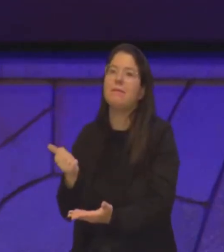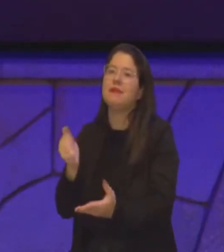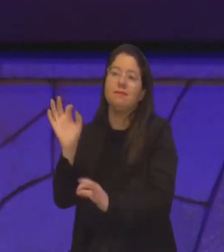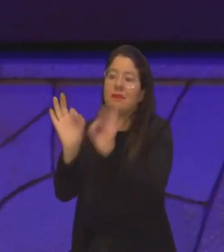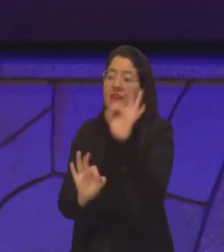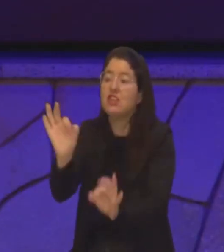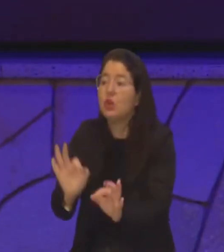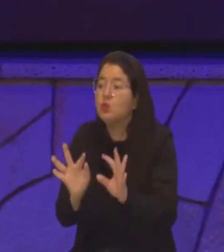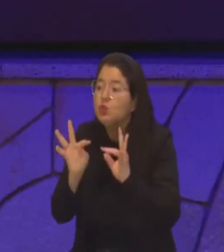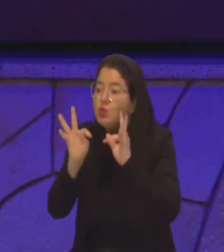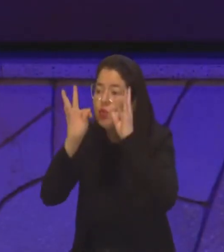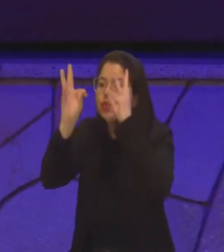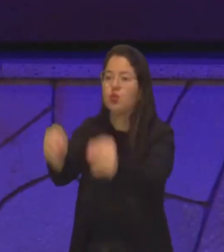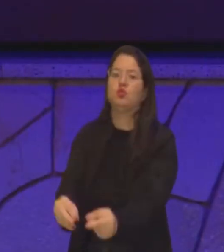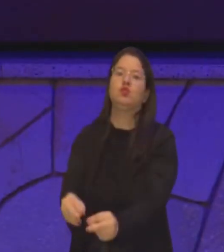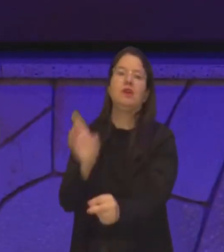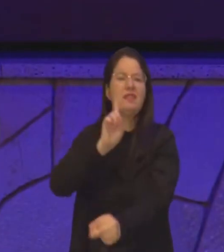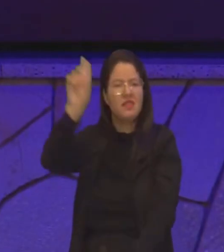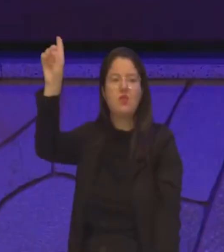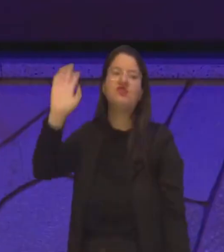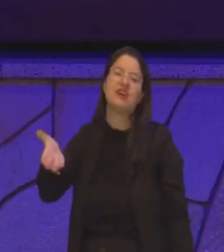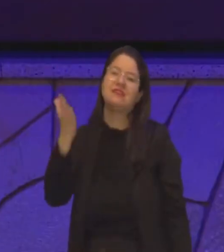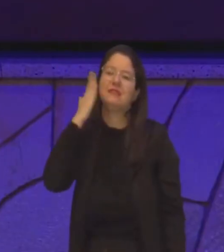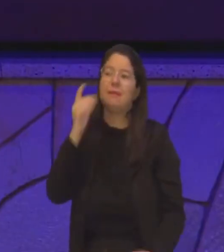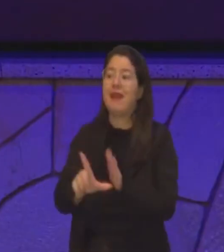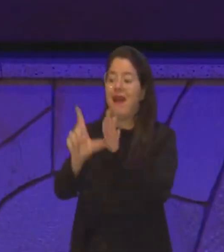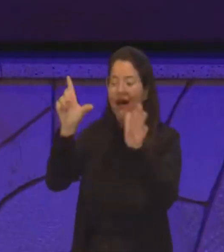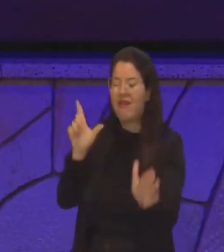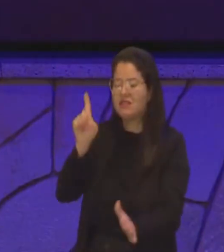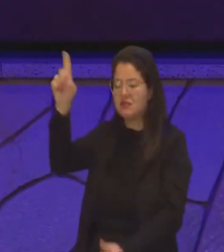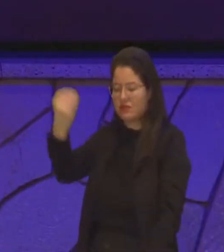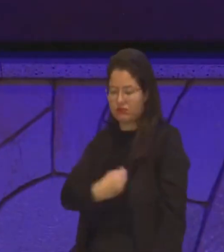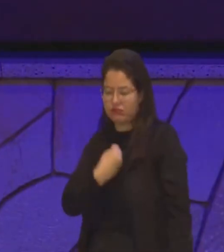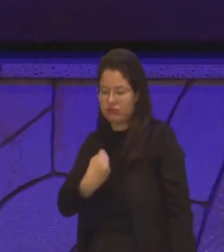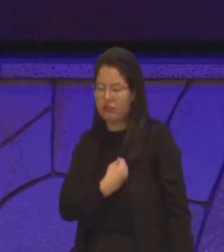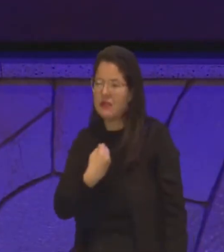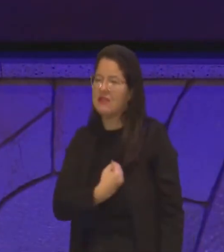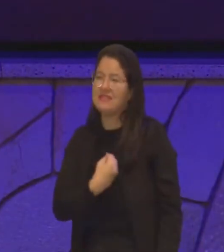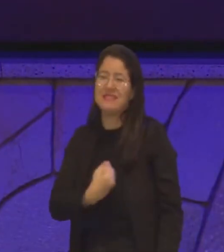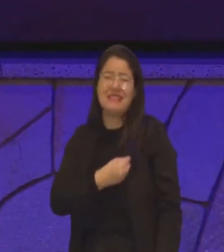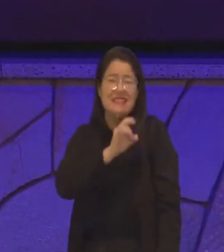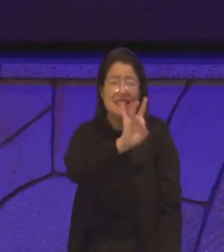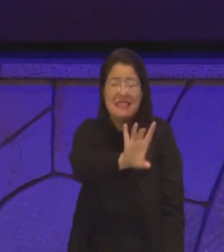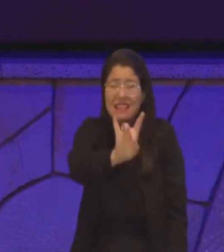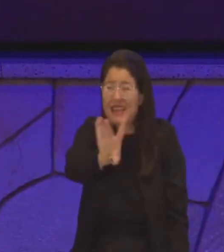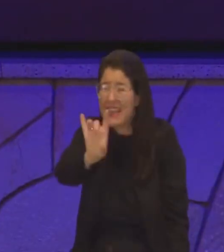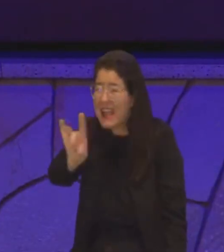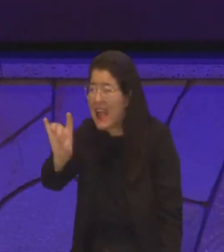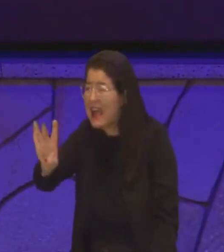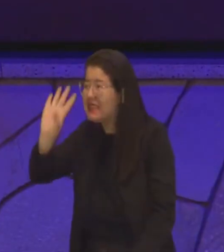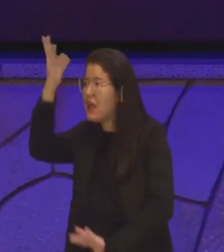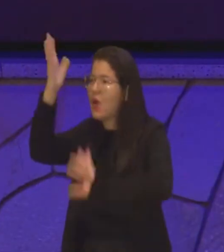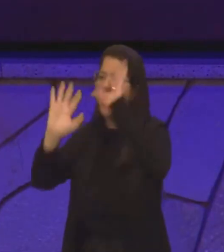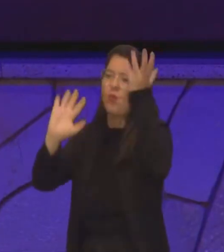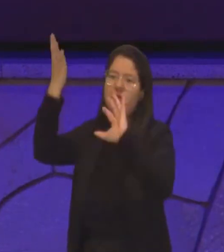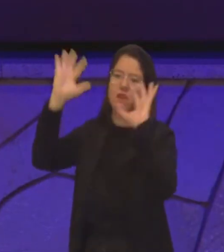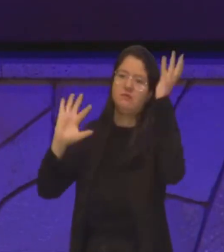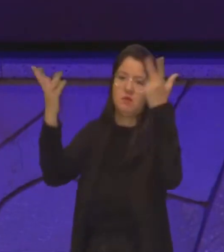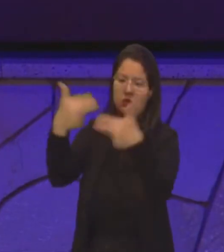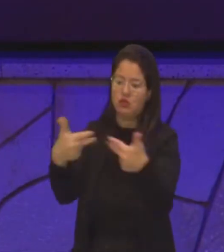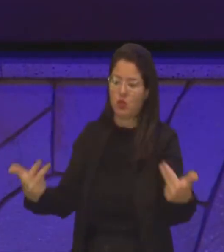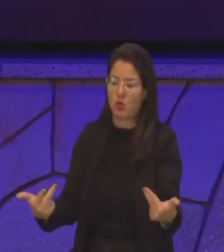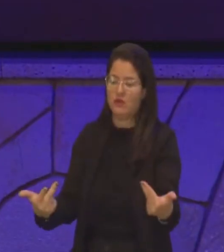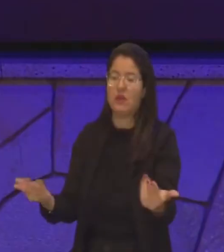visto, Ele sabia, Ele estava presente em cada acontecimento.